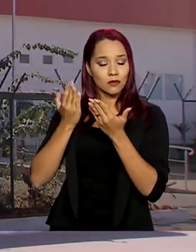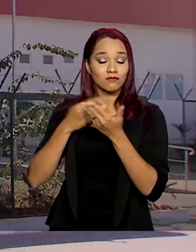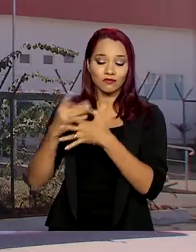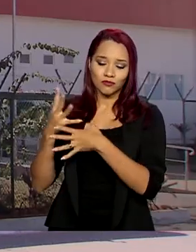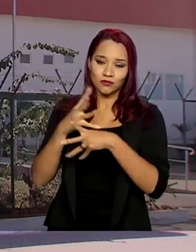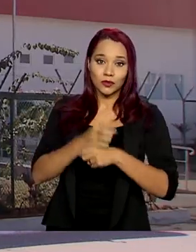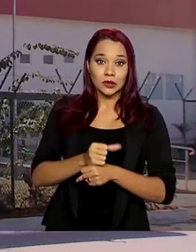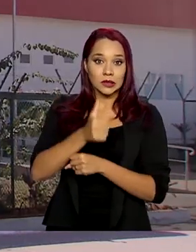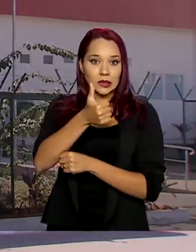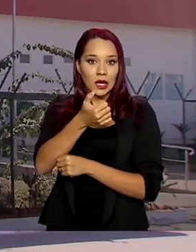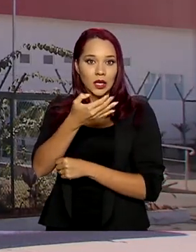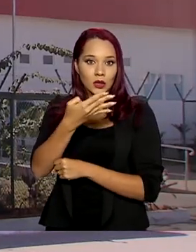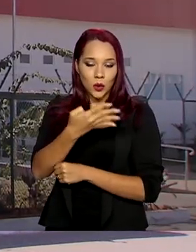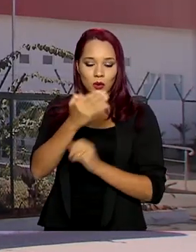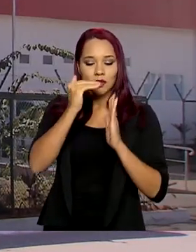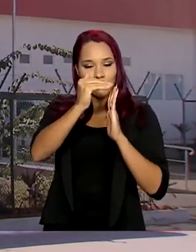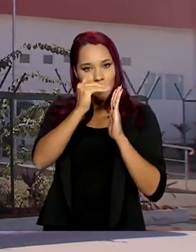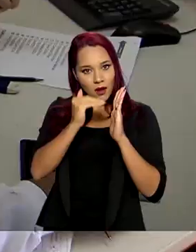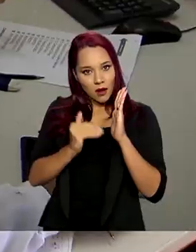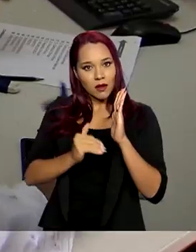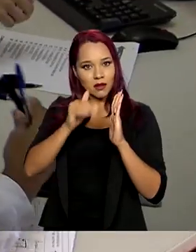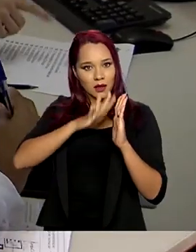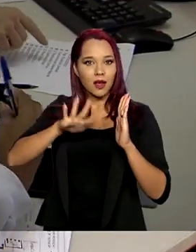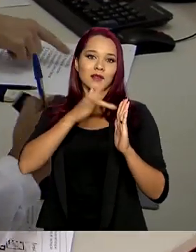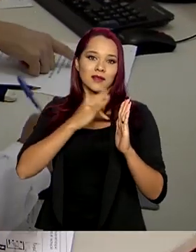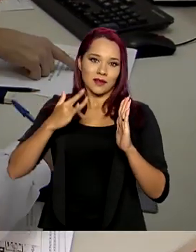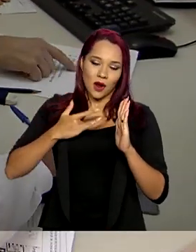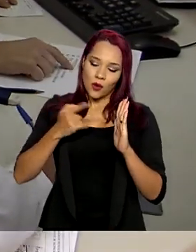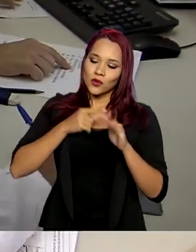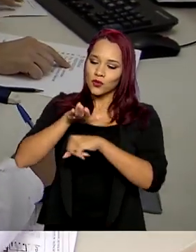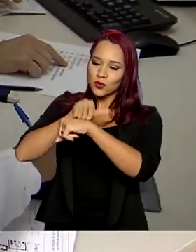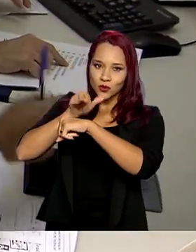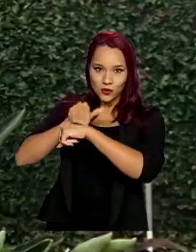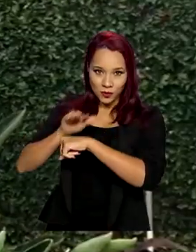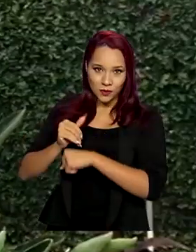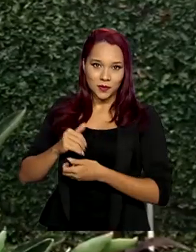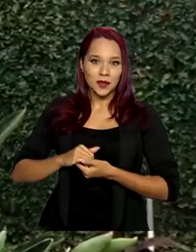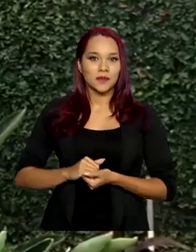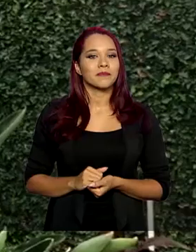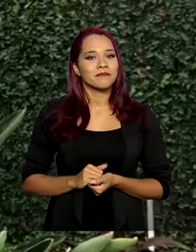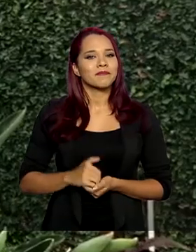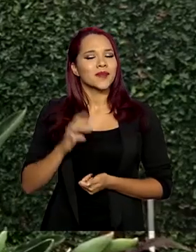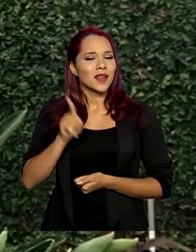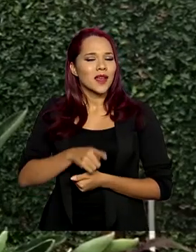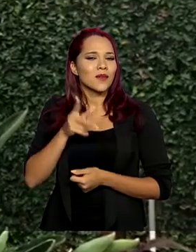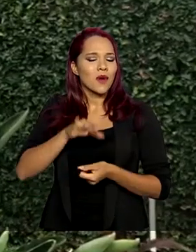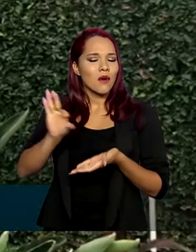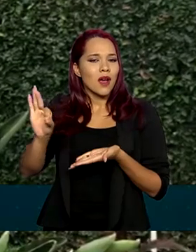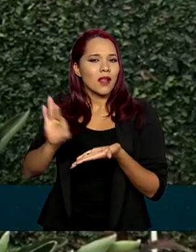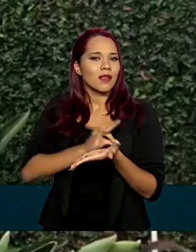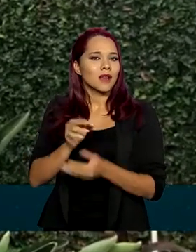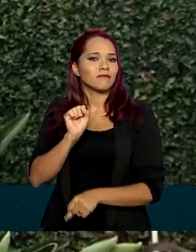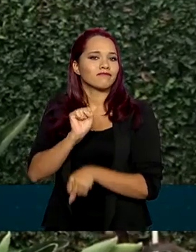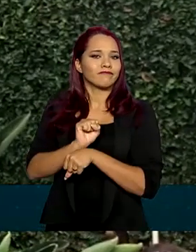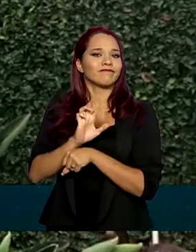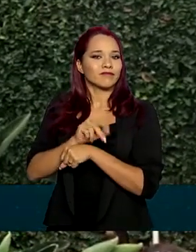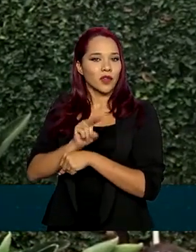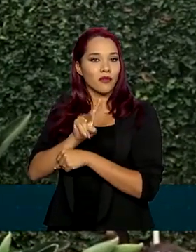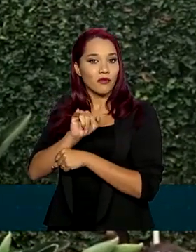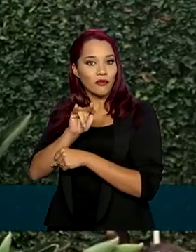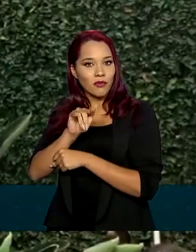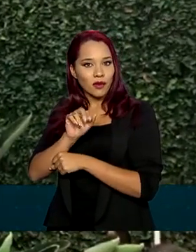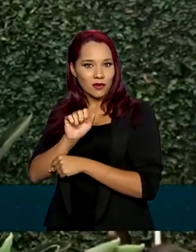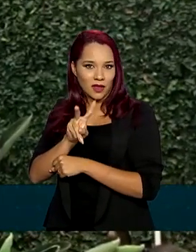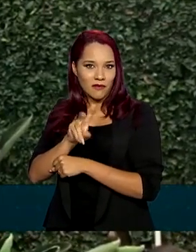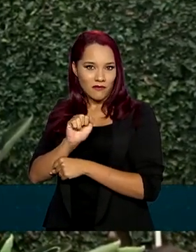total, 14 categorias do setor estão sendo requisitadas. É uma espécie de cadastro reserva com vagas para 5